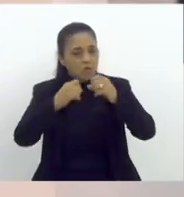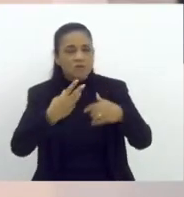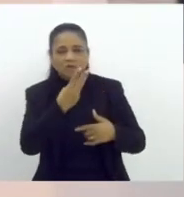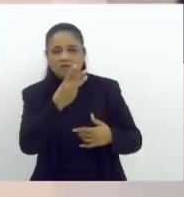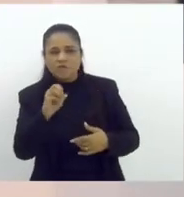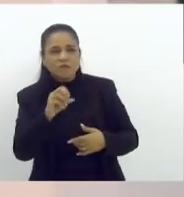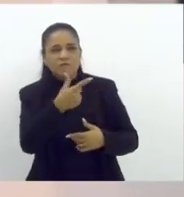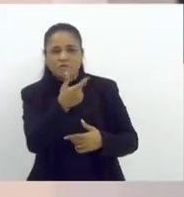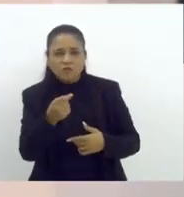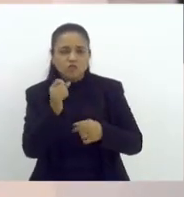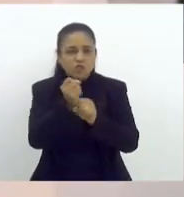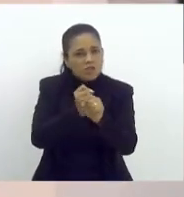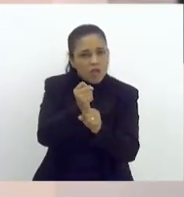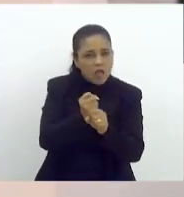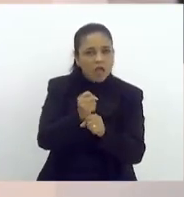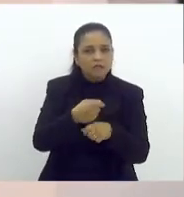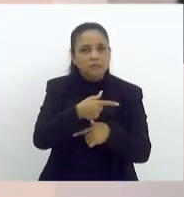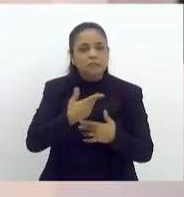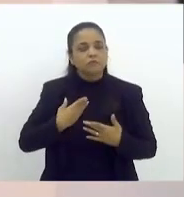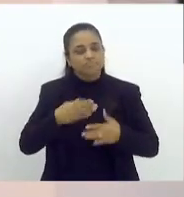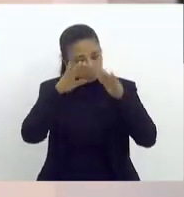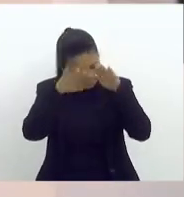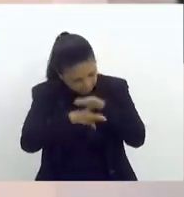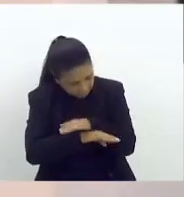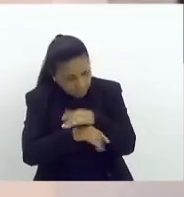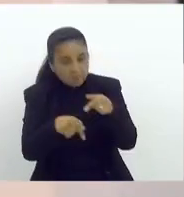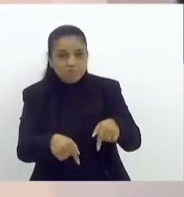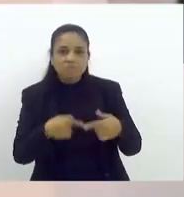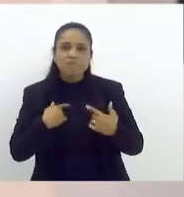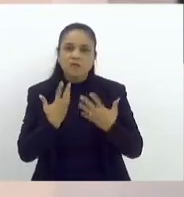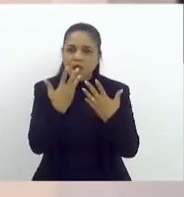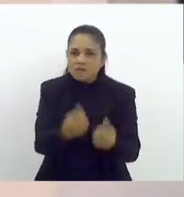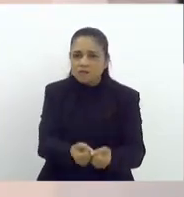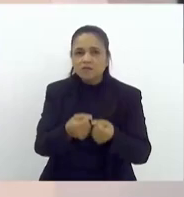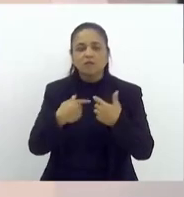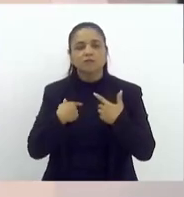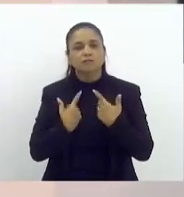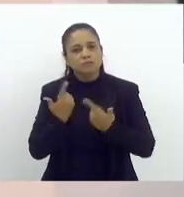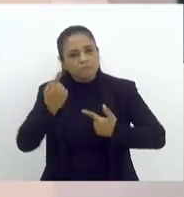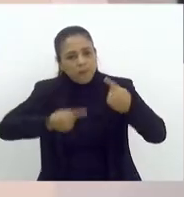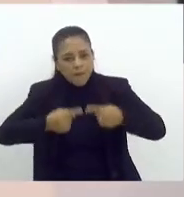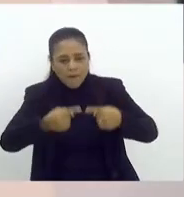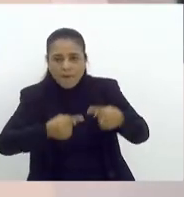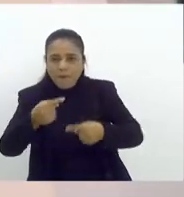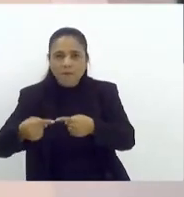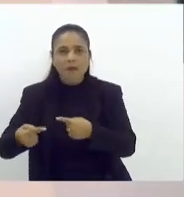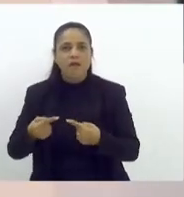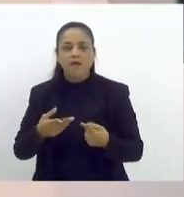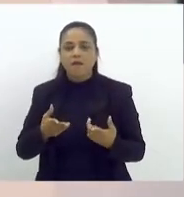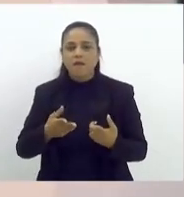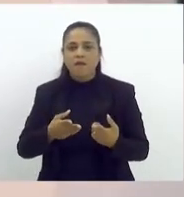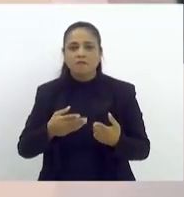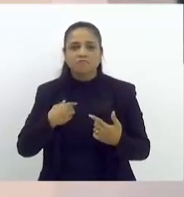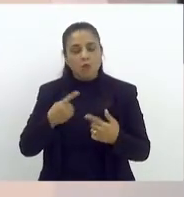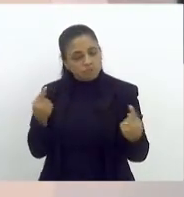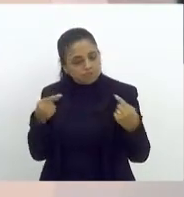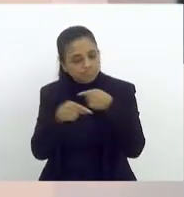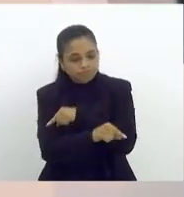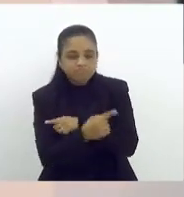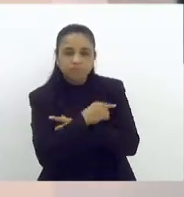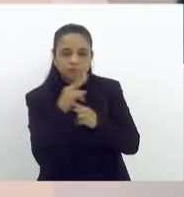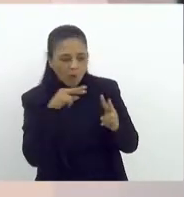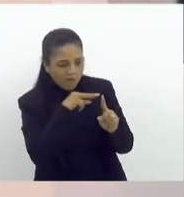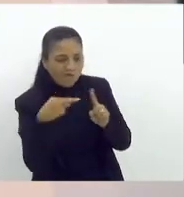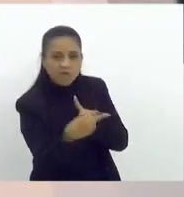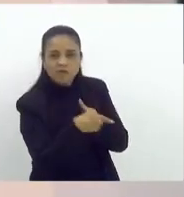e que a gente tá botando o galho dentro baixando Nossa bola baixando a guarda e aceitando mano eu posso divergir do seu ponto de